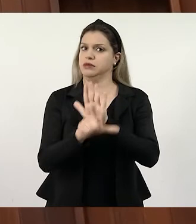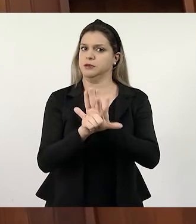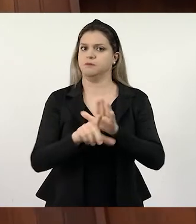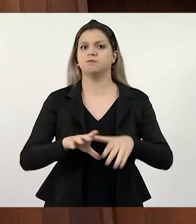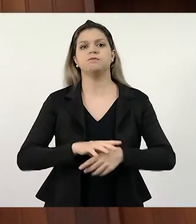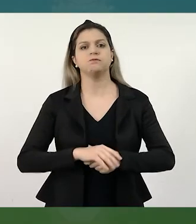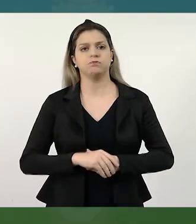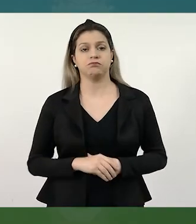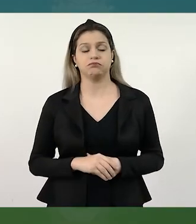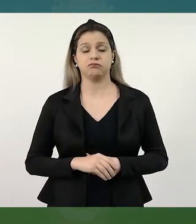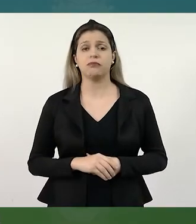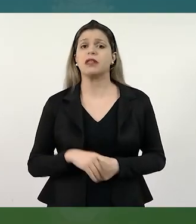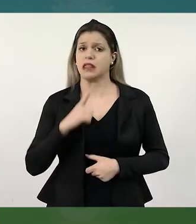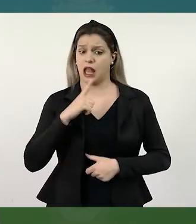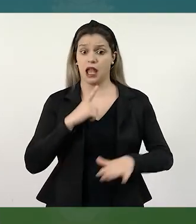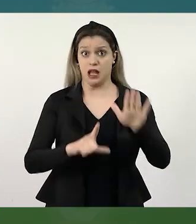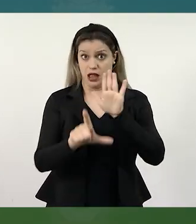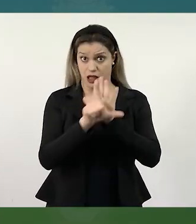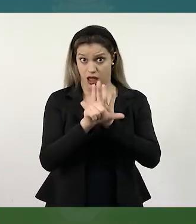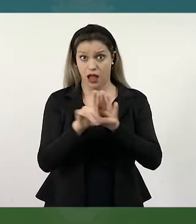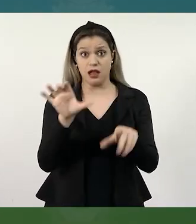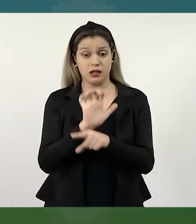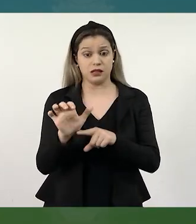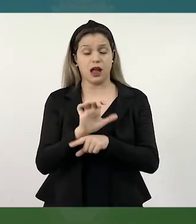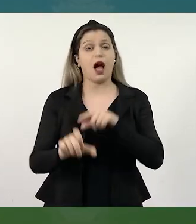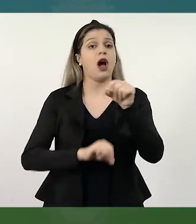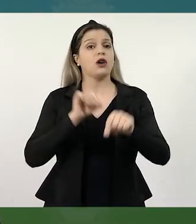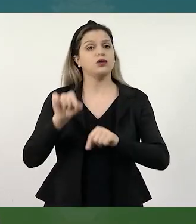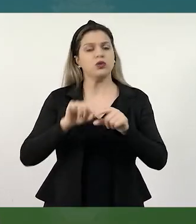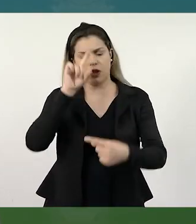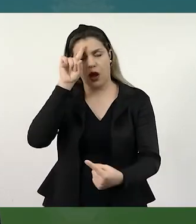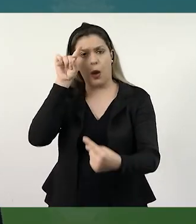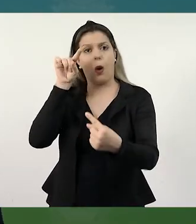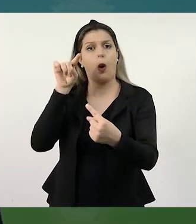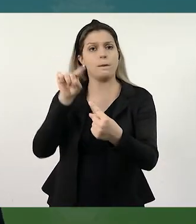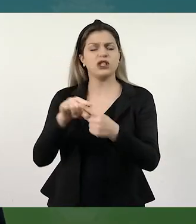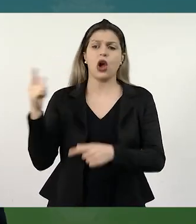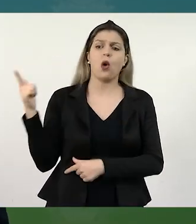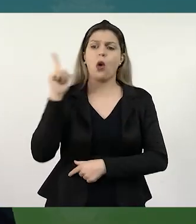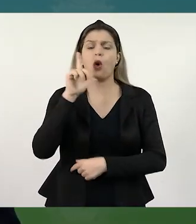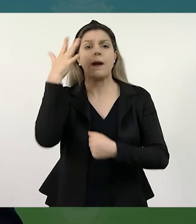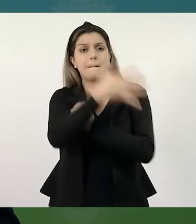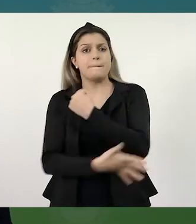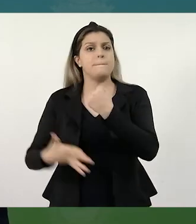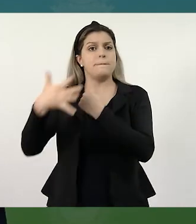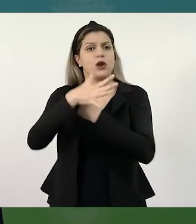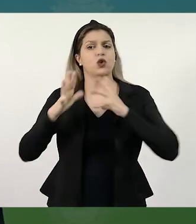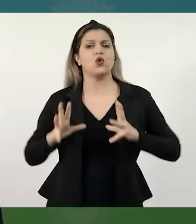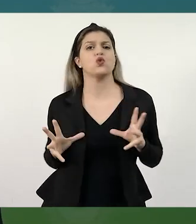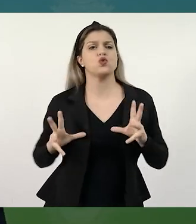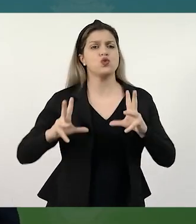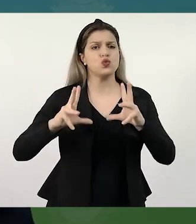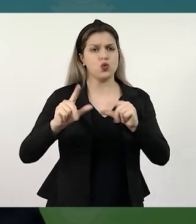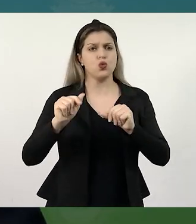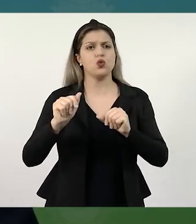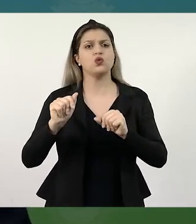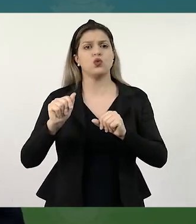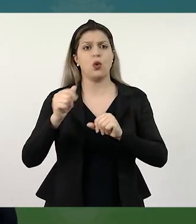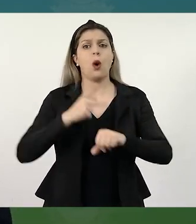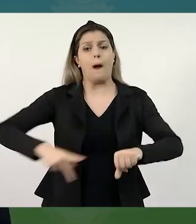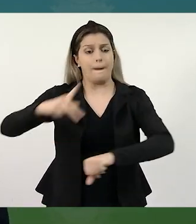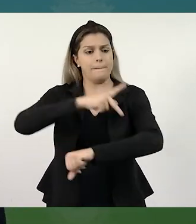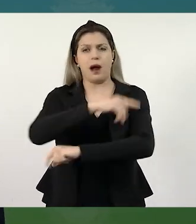lei. Essa lei estadual, ela visa garantir a preservação de todo esse complexo, que não haja